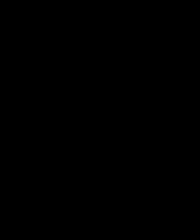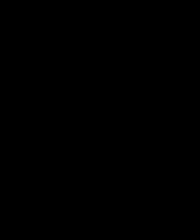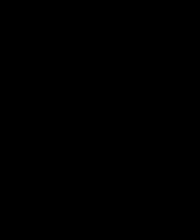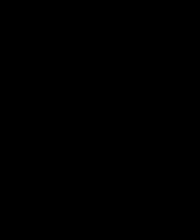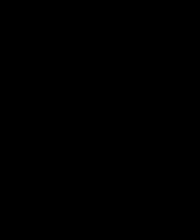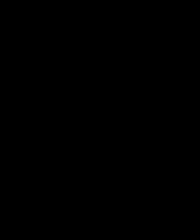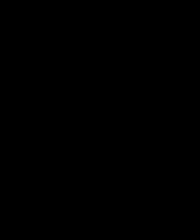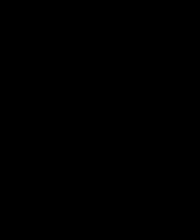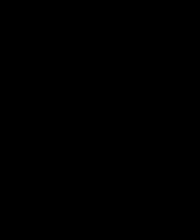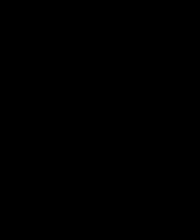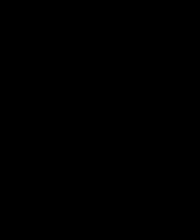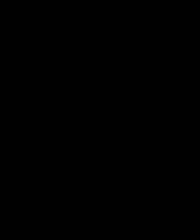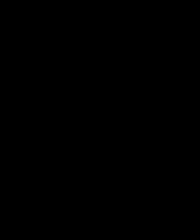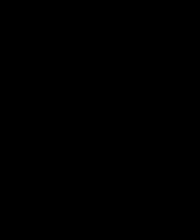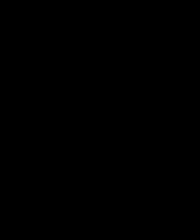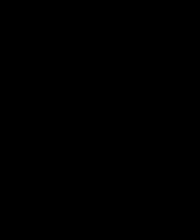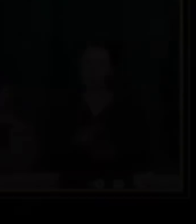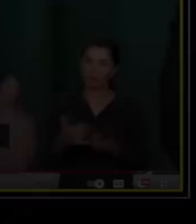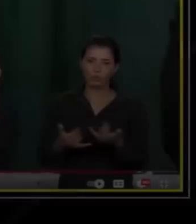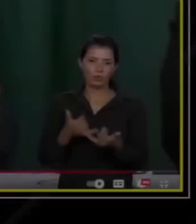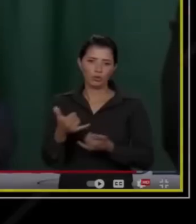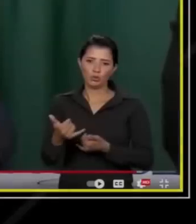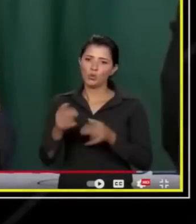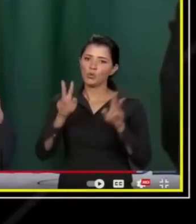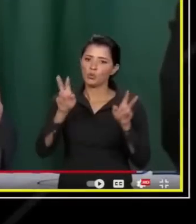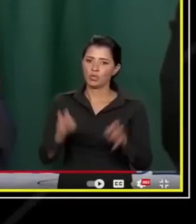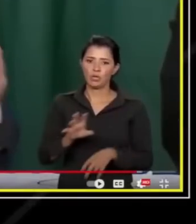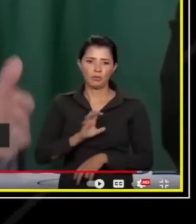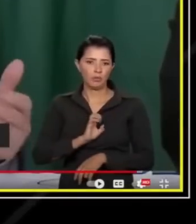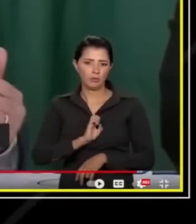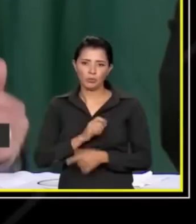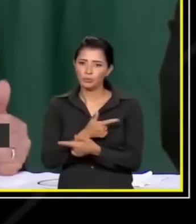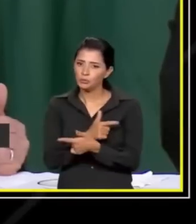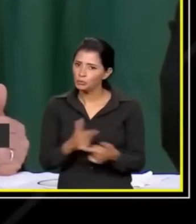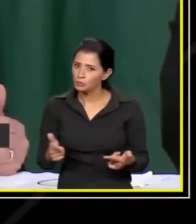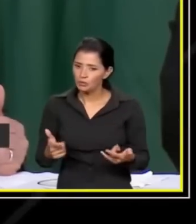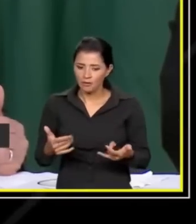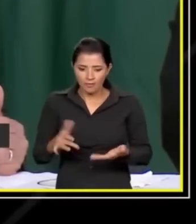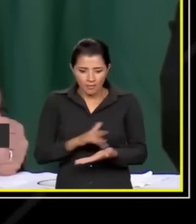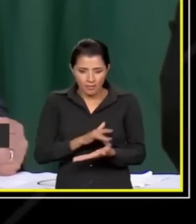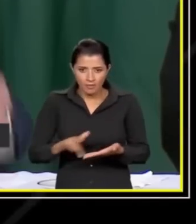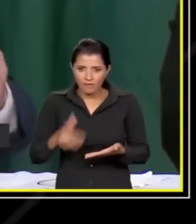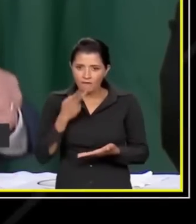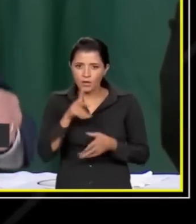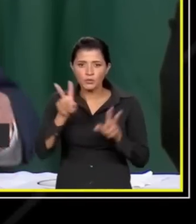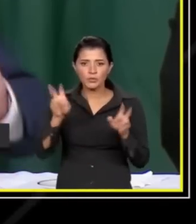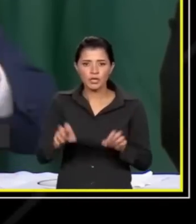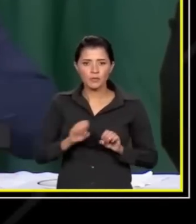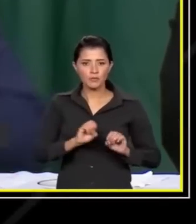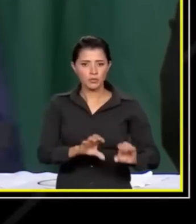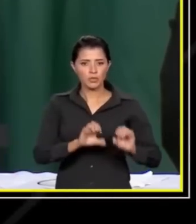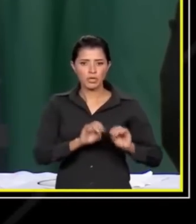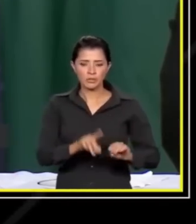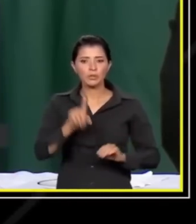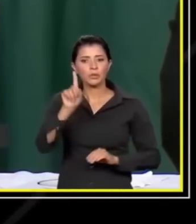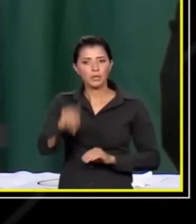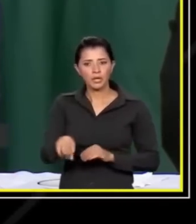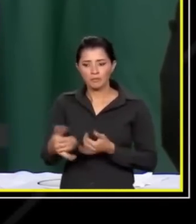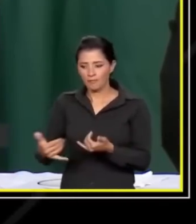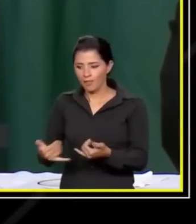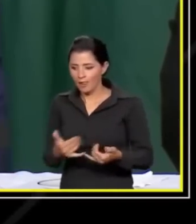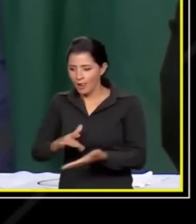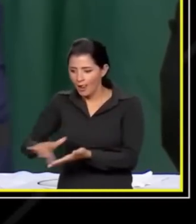canal do Flow Games vai poder assistir. Bora lá? Não tem ele me falando de educação. É game